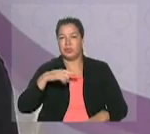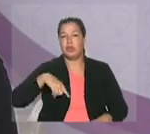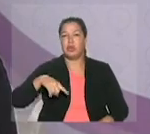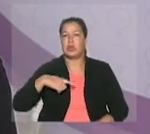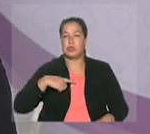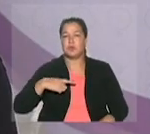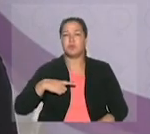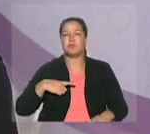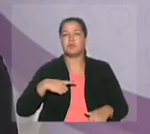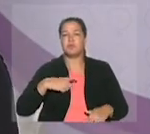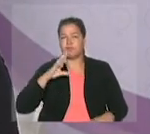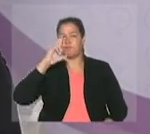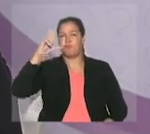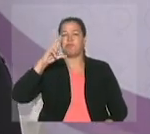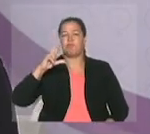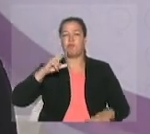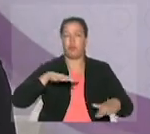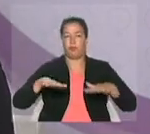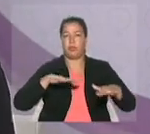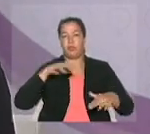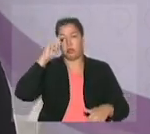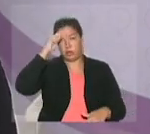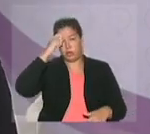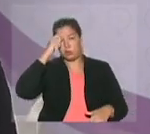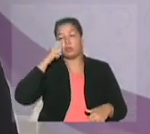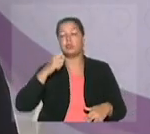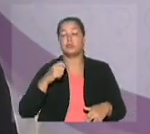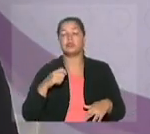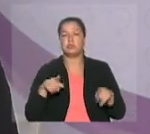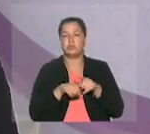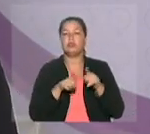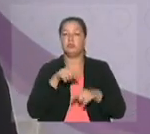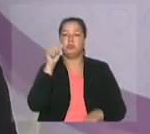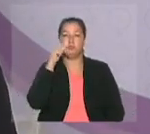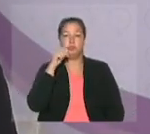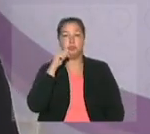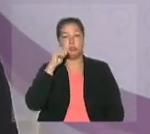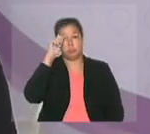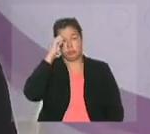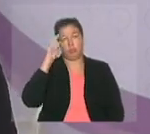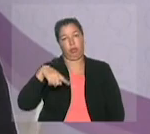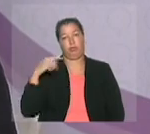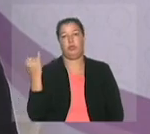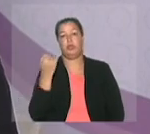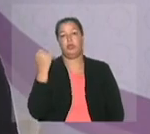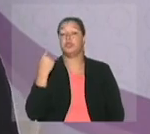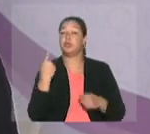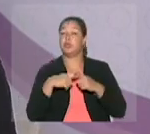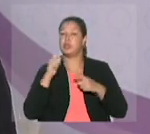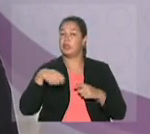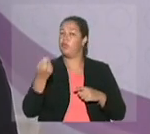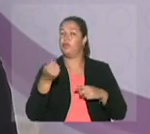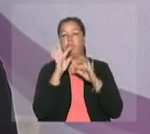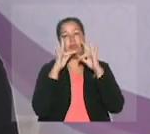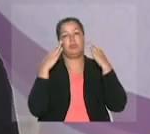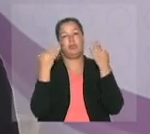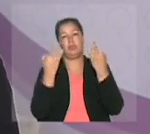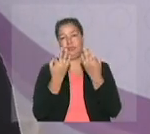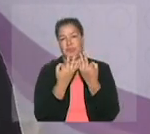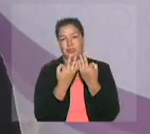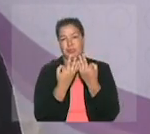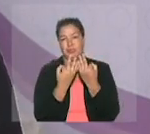militantes do movimento negro, mas sim enquanto mulheres negras, é super importante. Entendeu? Porque são